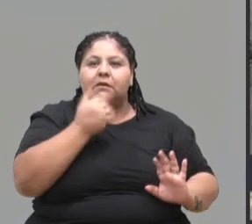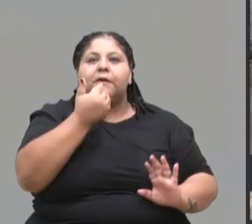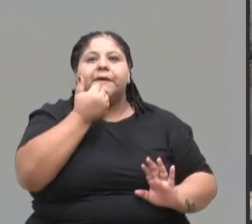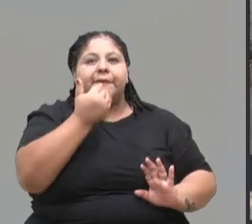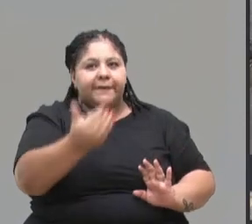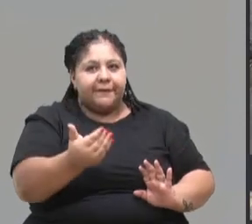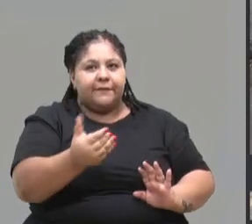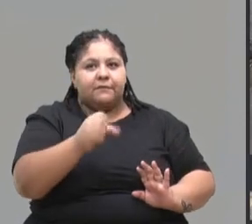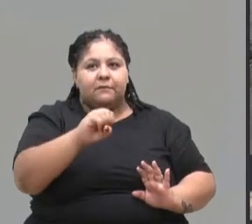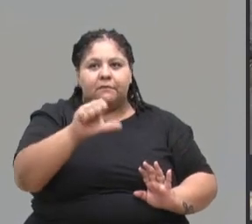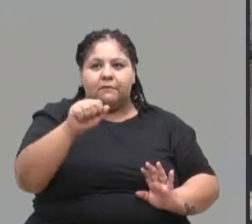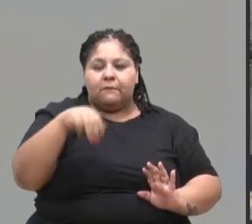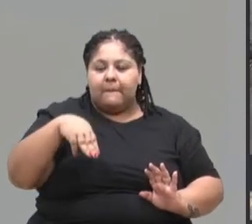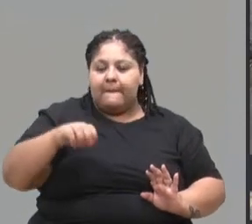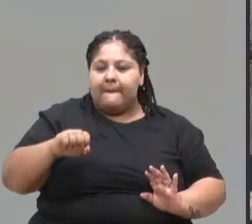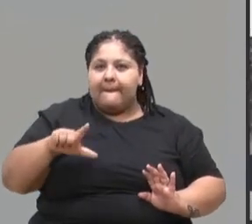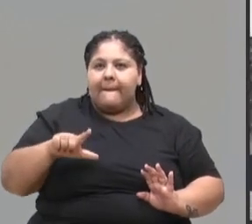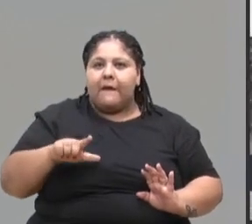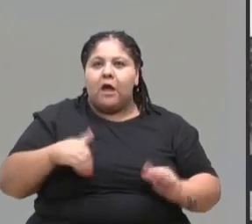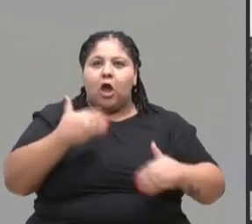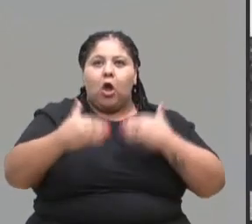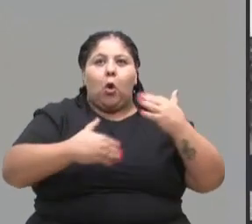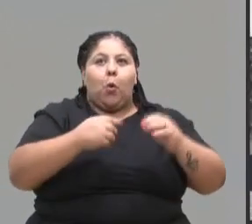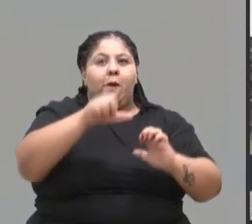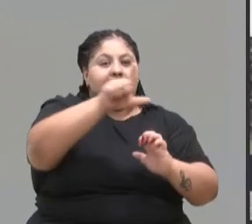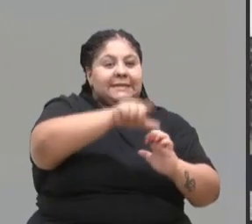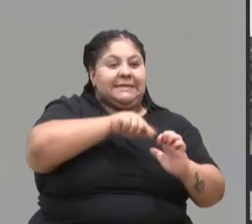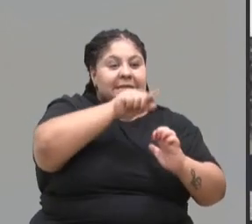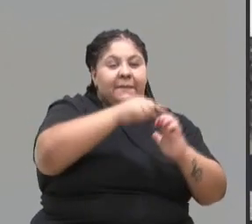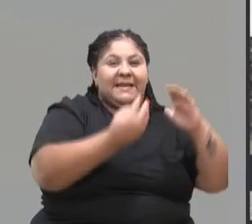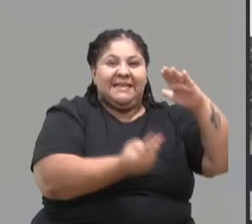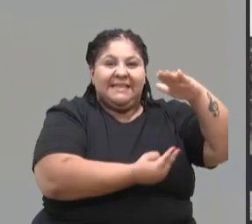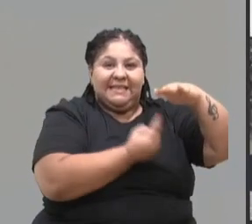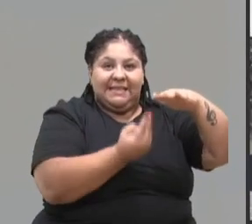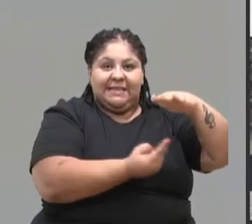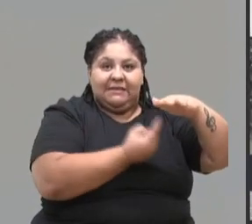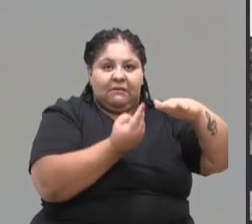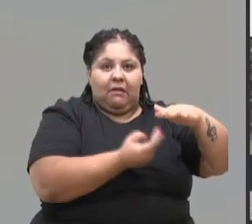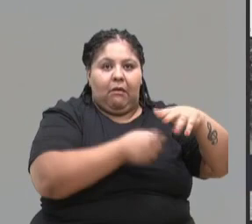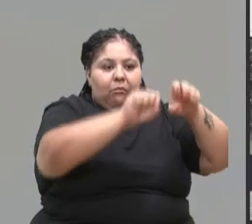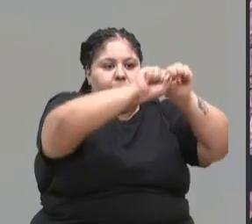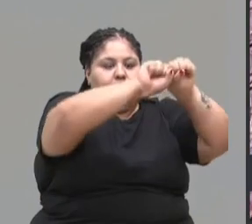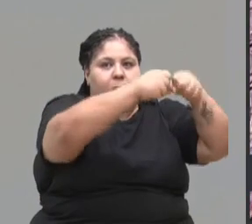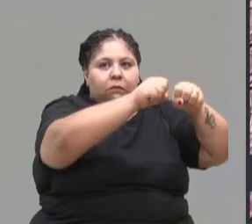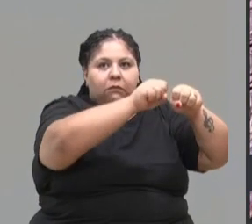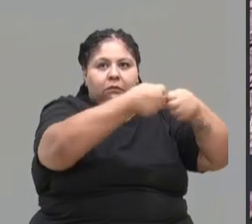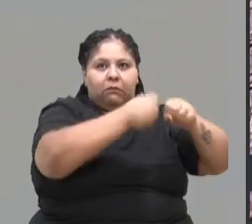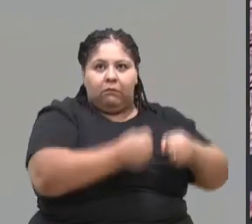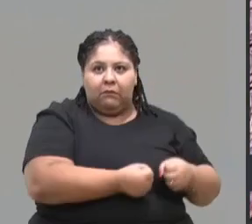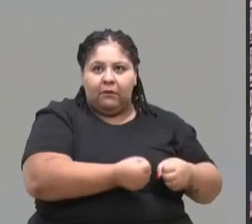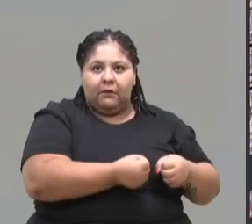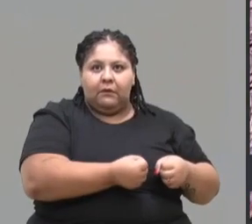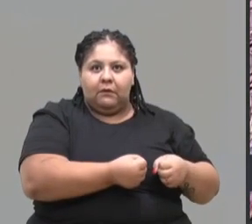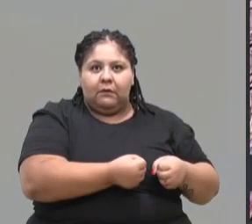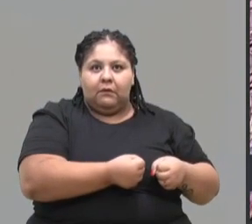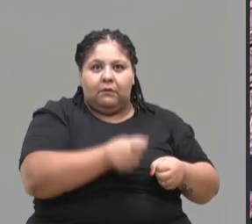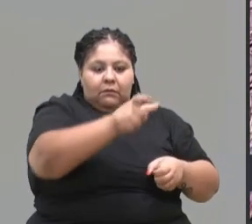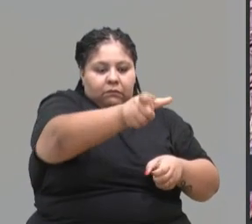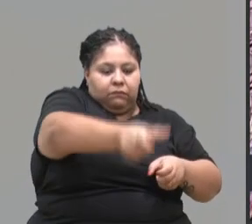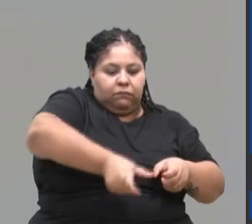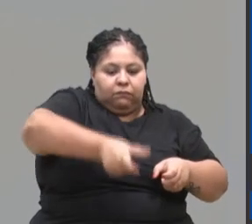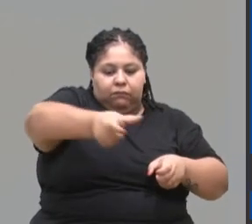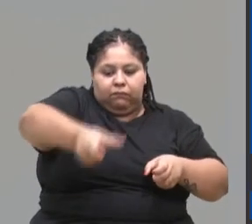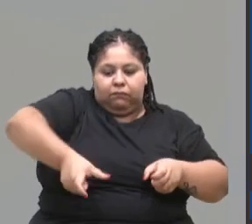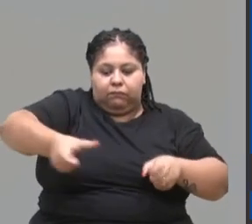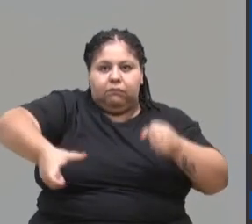para o SAMAI que quando as empresas terceirizadas estragarem as faixas de segurança, que voltassem